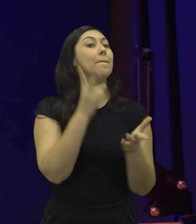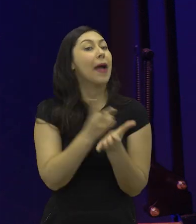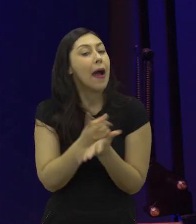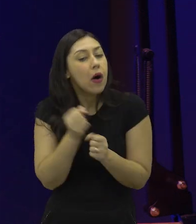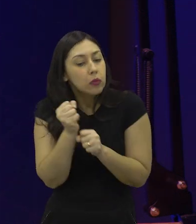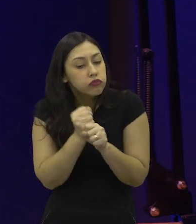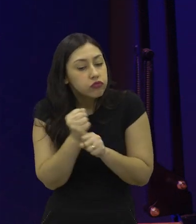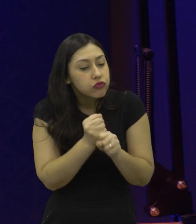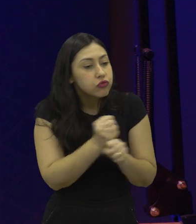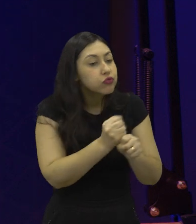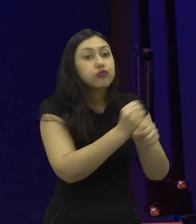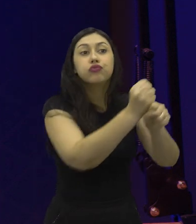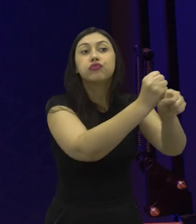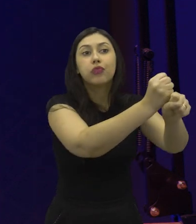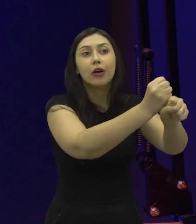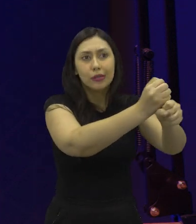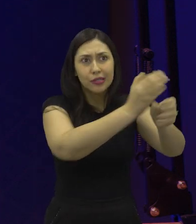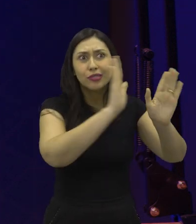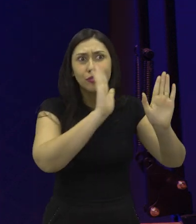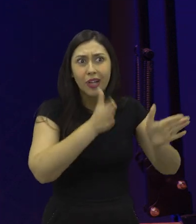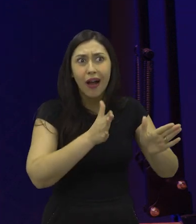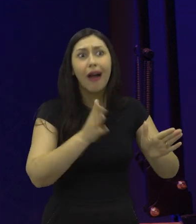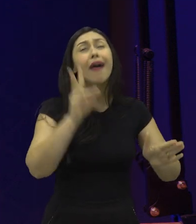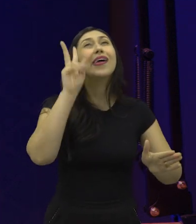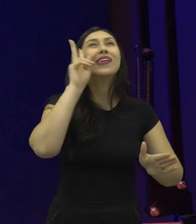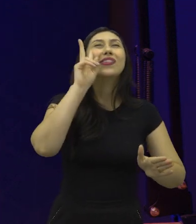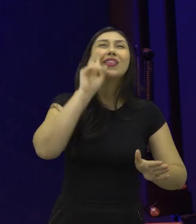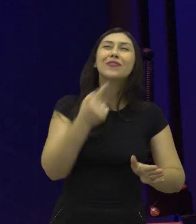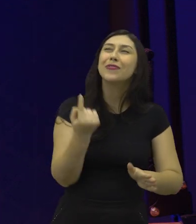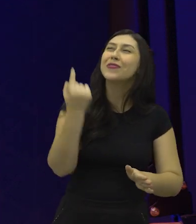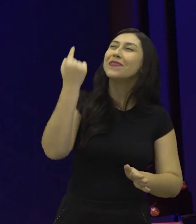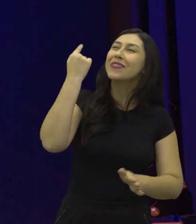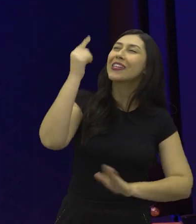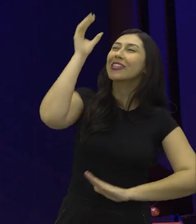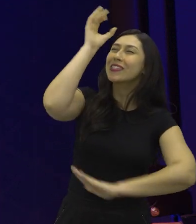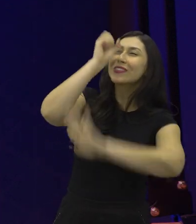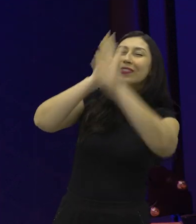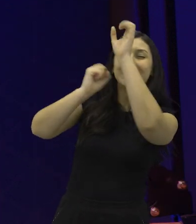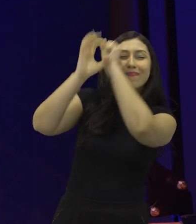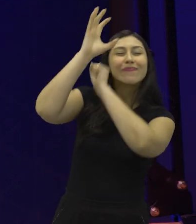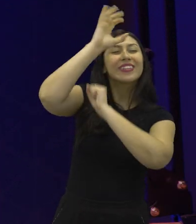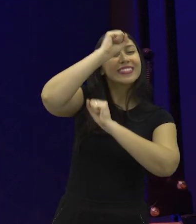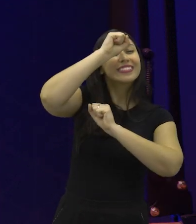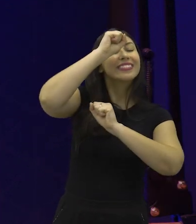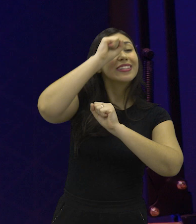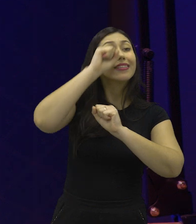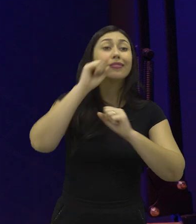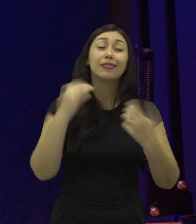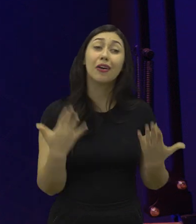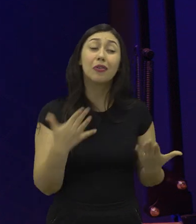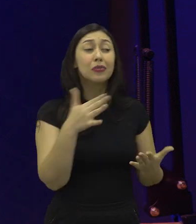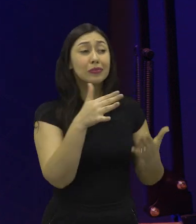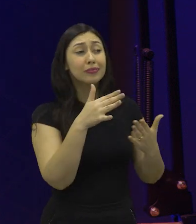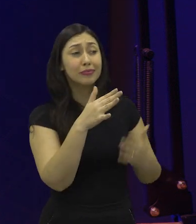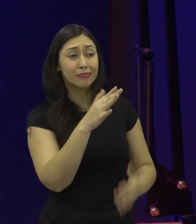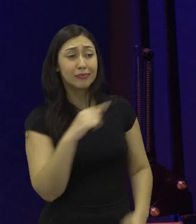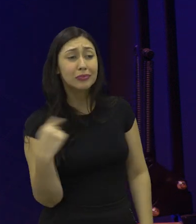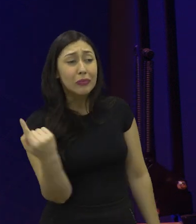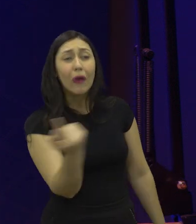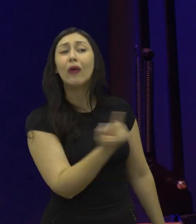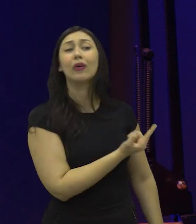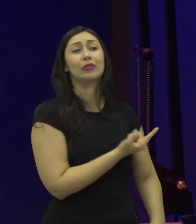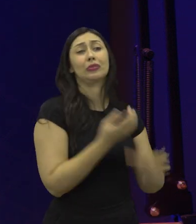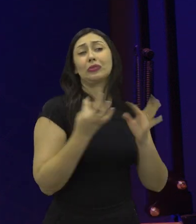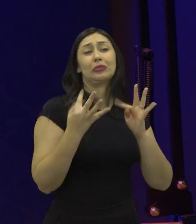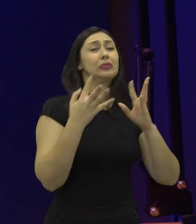passado anos do ensino médio, eu ainda lembro muito das aulas dela e do que eu aprendi com ela. Então, acho que todo mundo, em algum momento da vida, né,